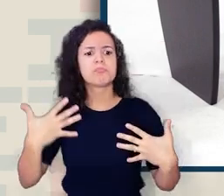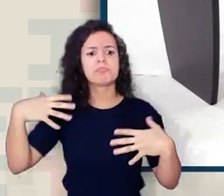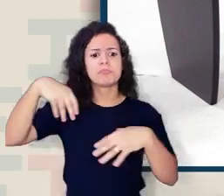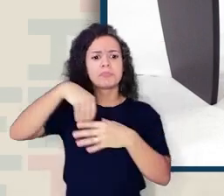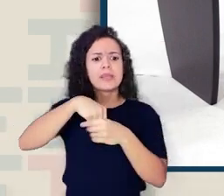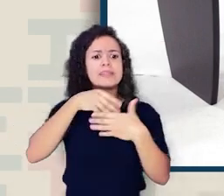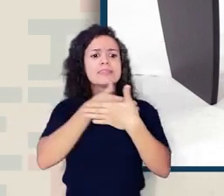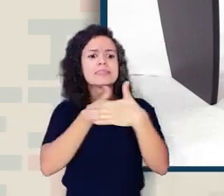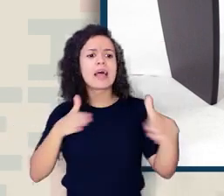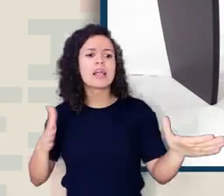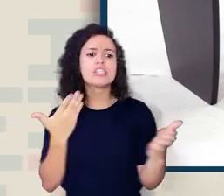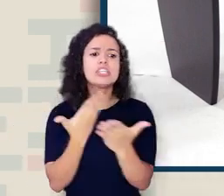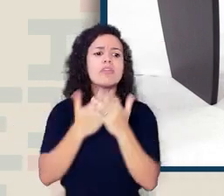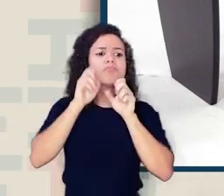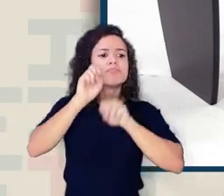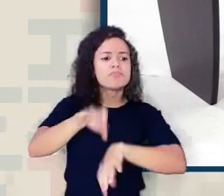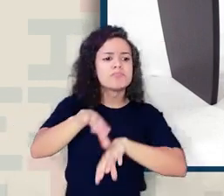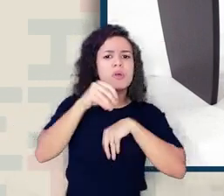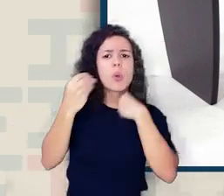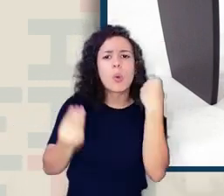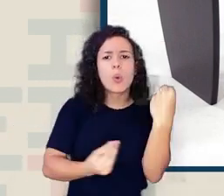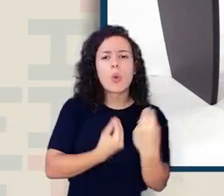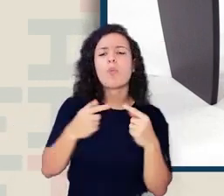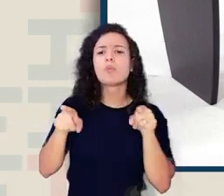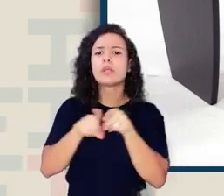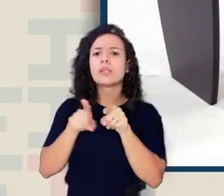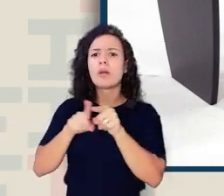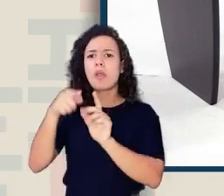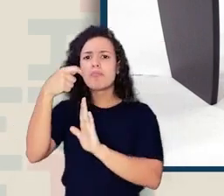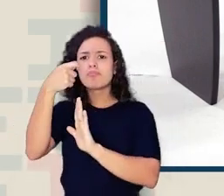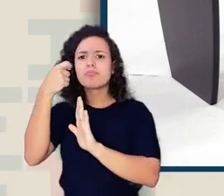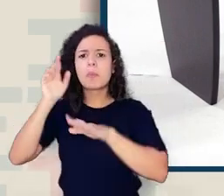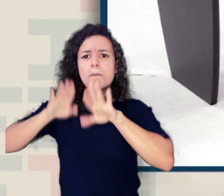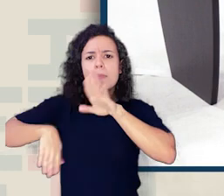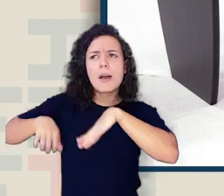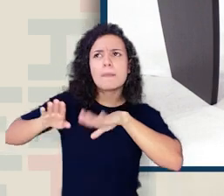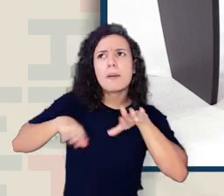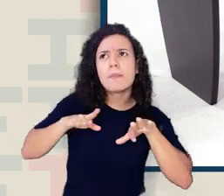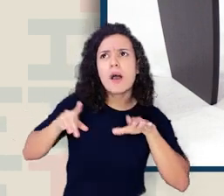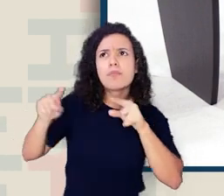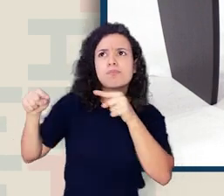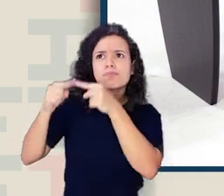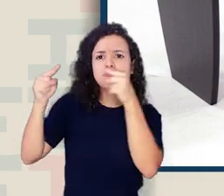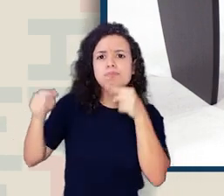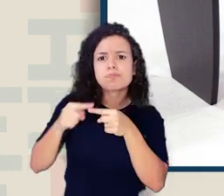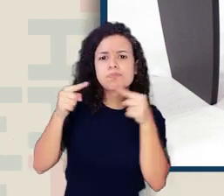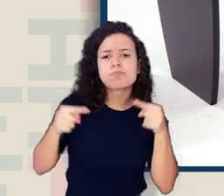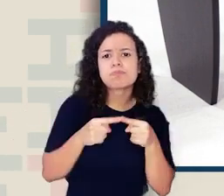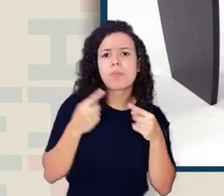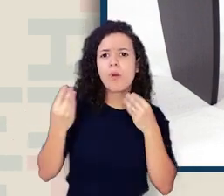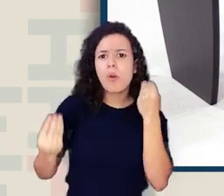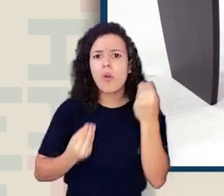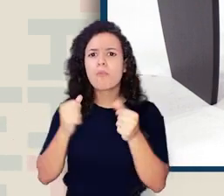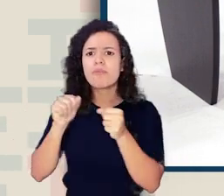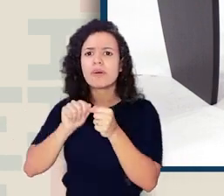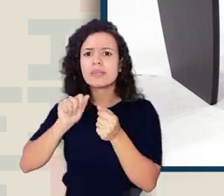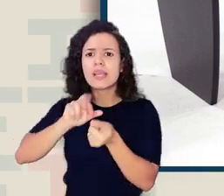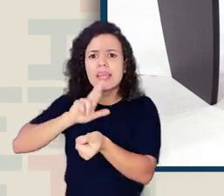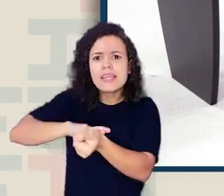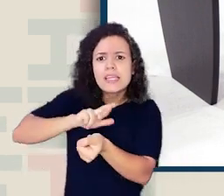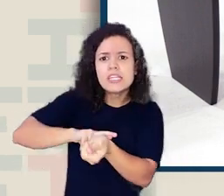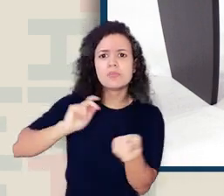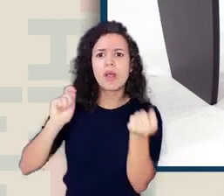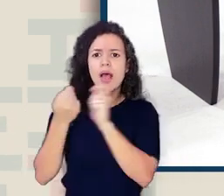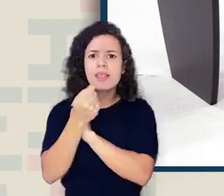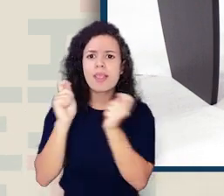isso nas minhas questões de sala de aula ou nos meus processos de composições instrumentais, dos arranjos. Como eu